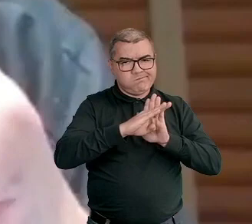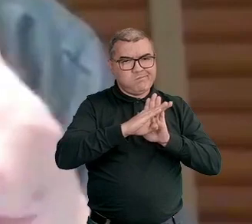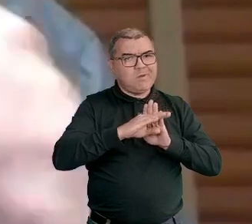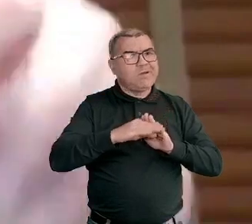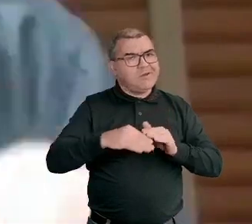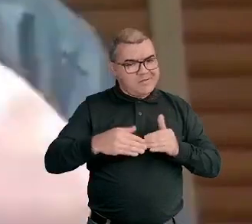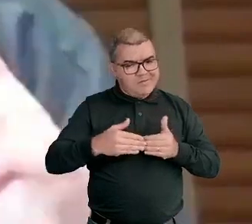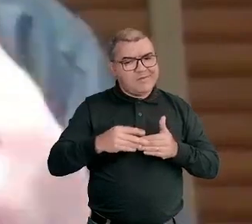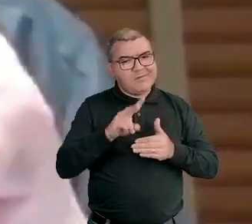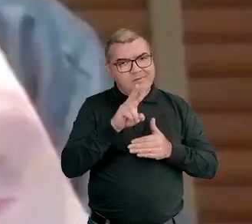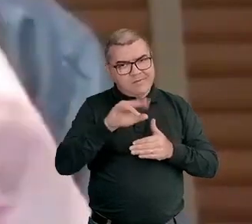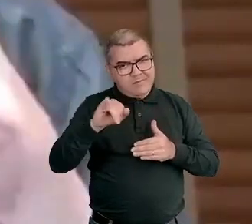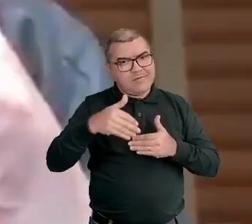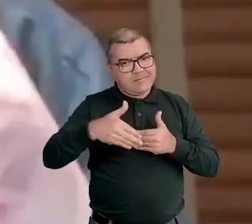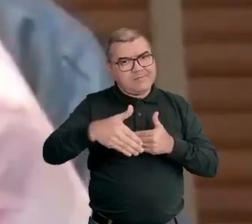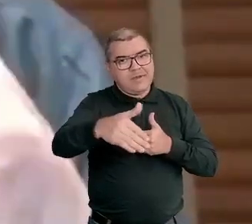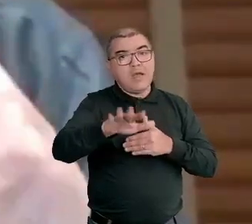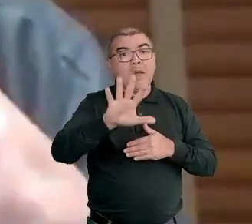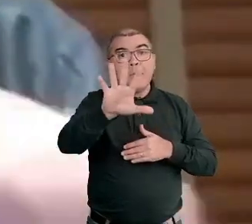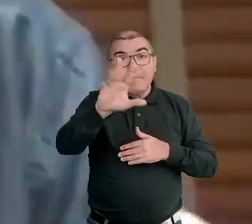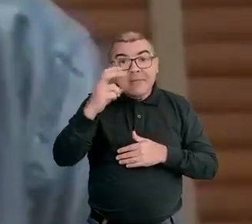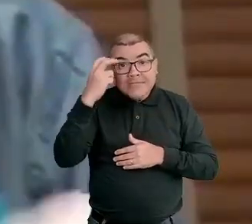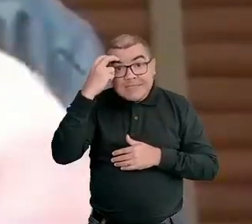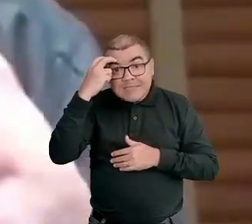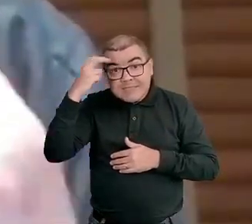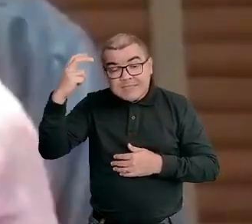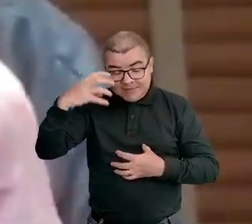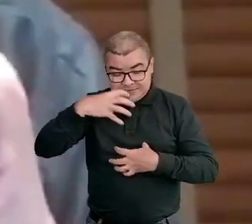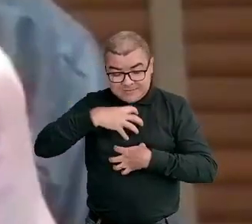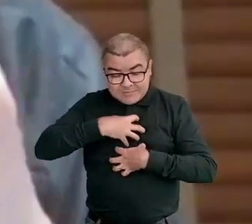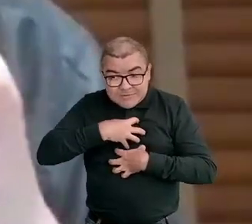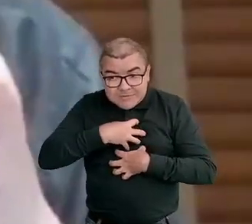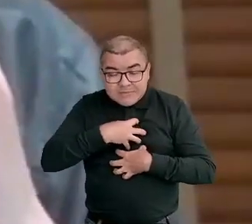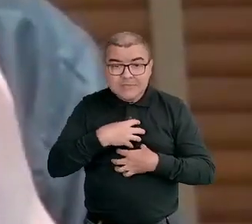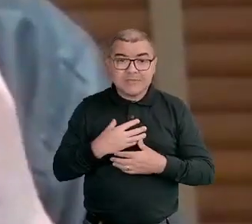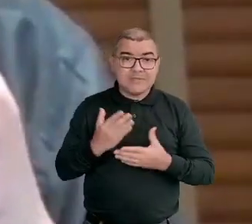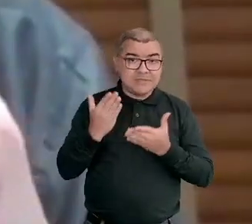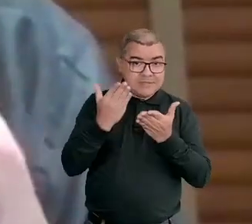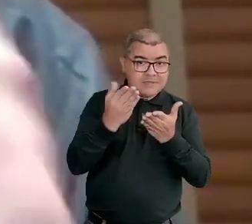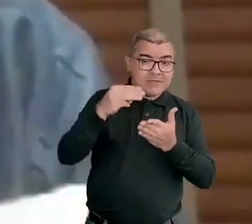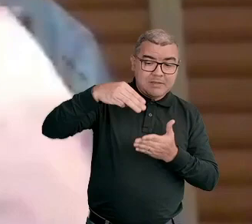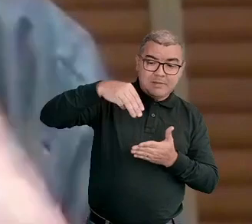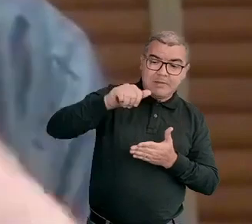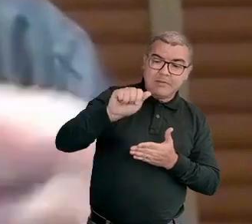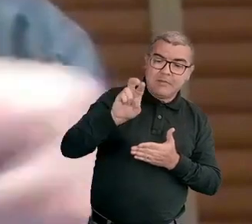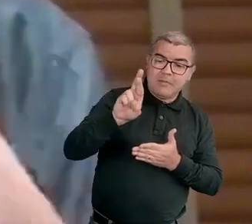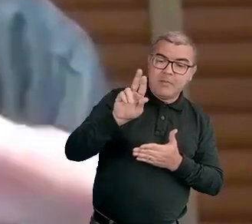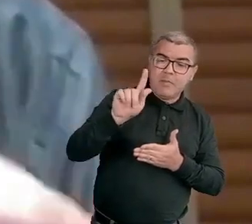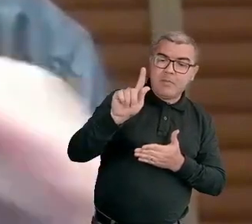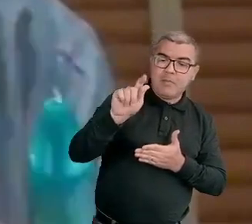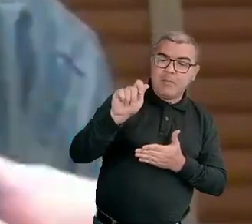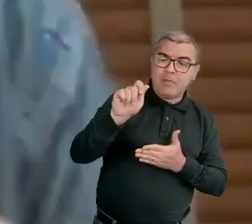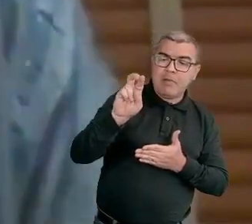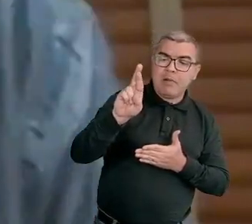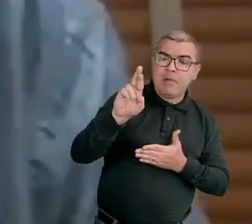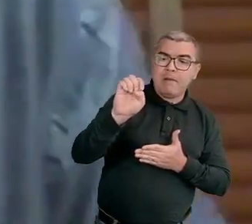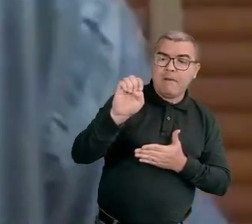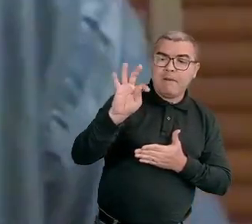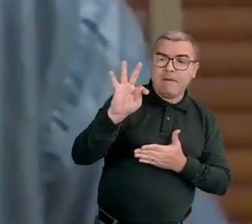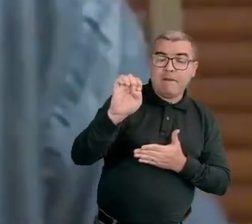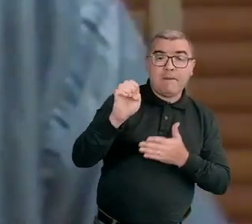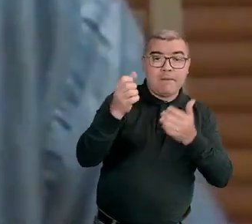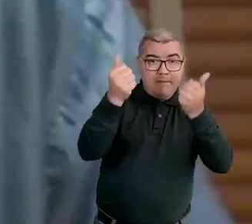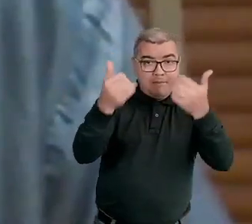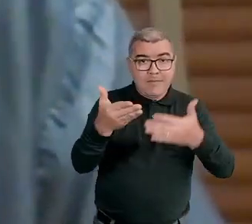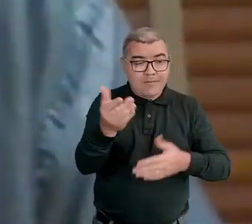prática médica, né? Mas a inteligência emocional, e no exemplo da Margareth, né? Esse médico,